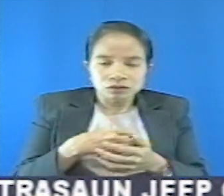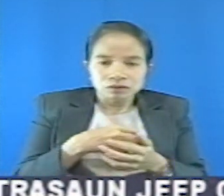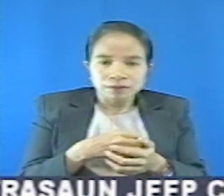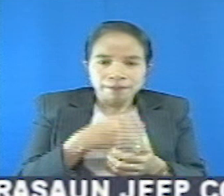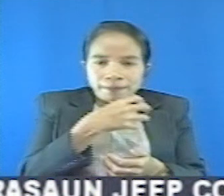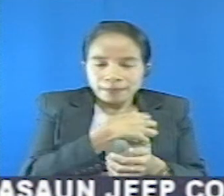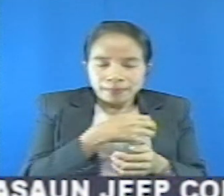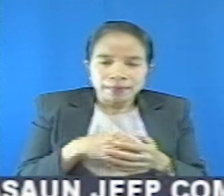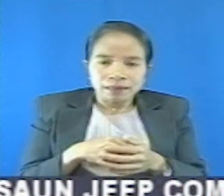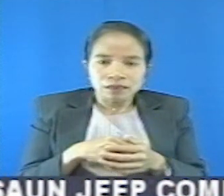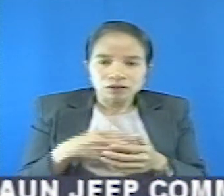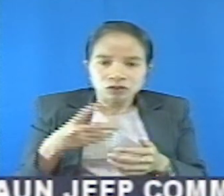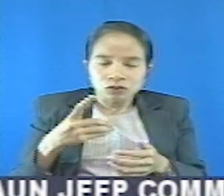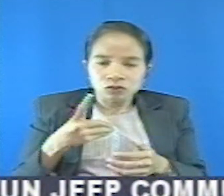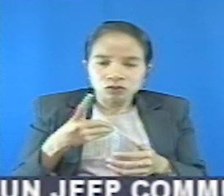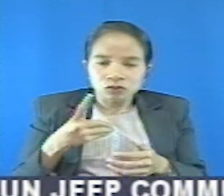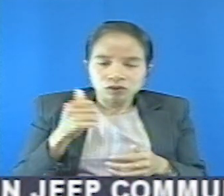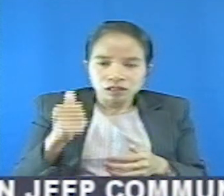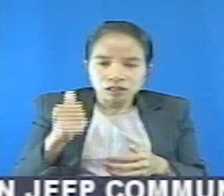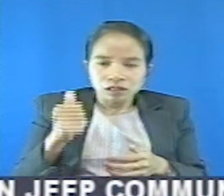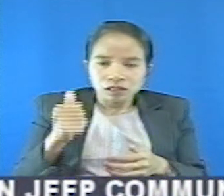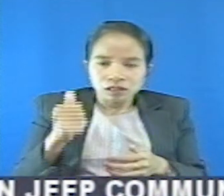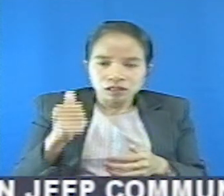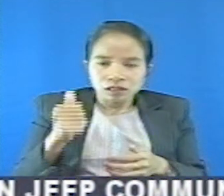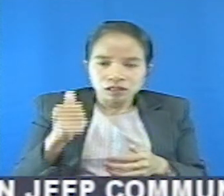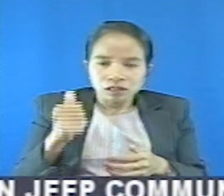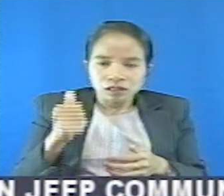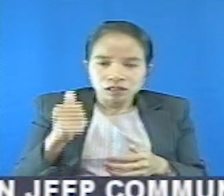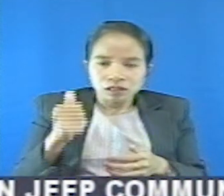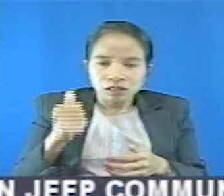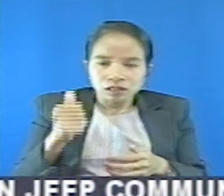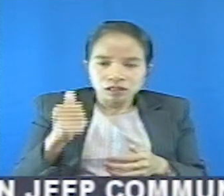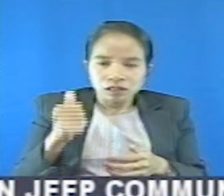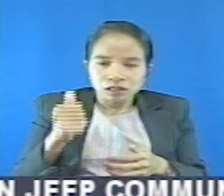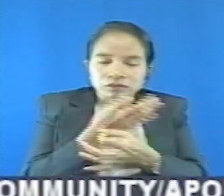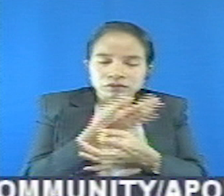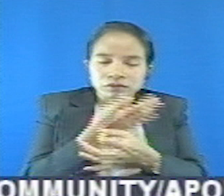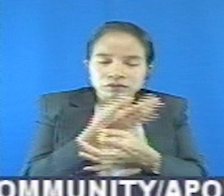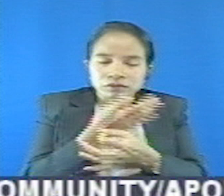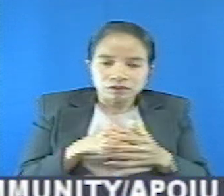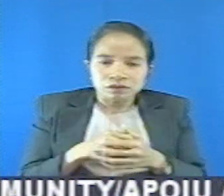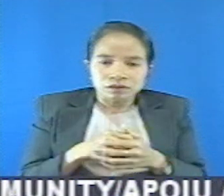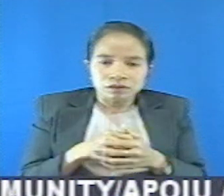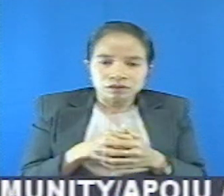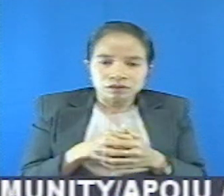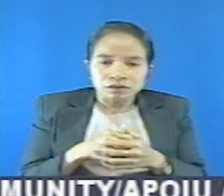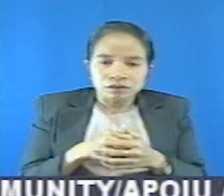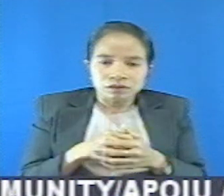Alessio no estatuto Sirenia depois de investigação do PNT Halonema se termina